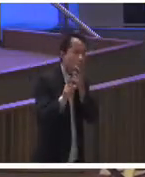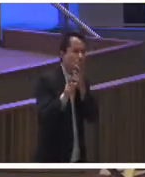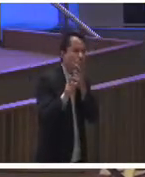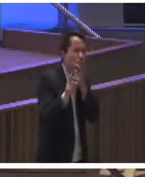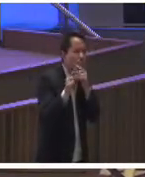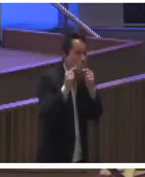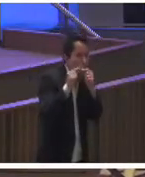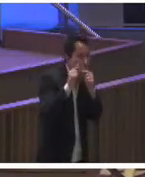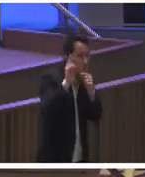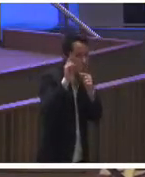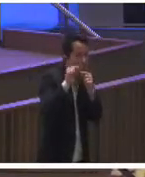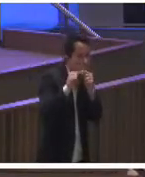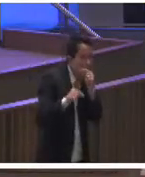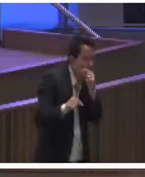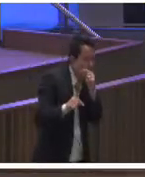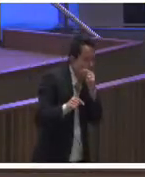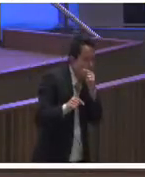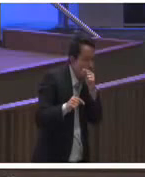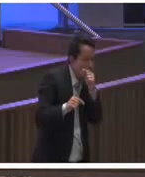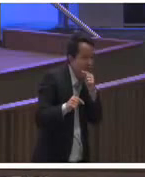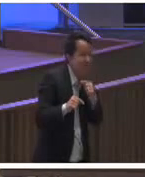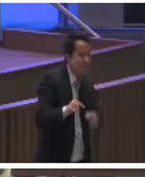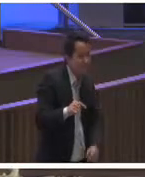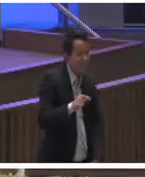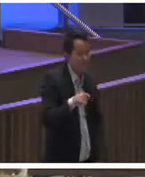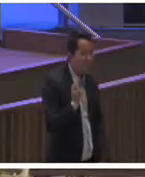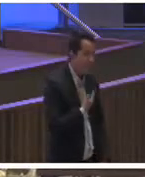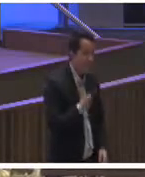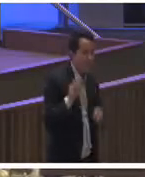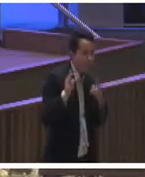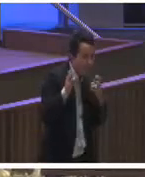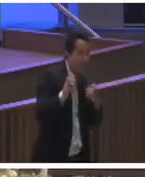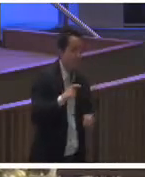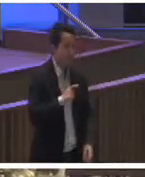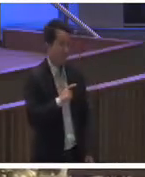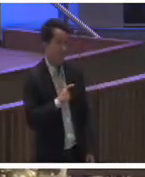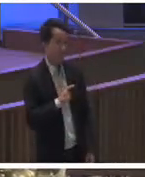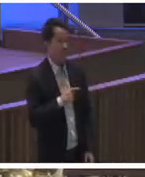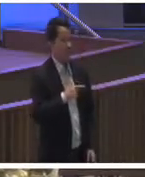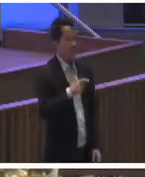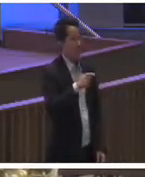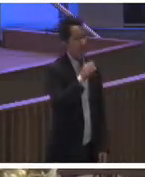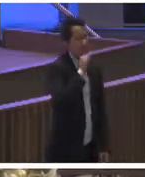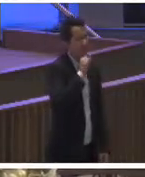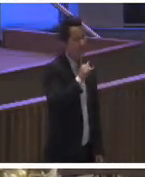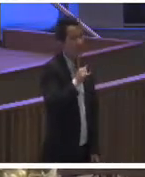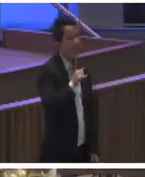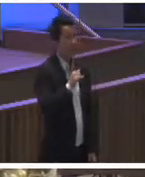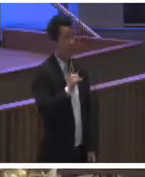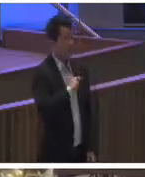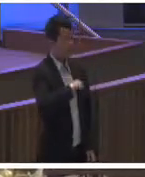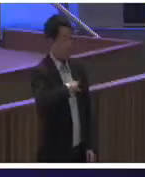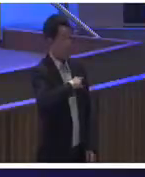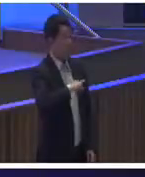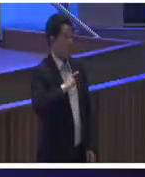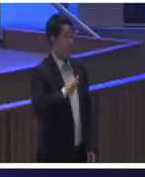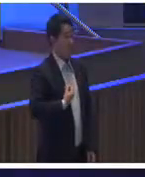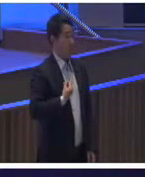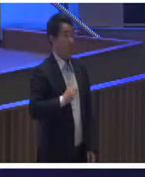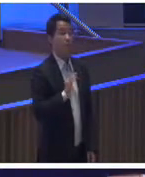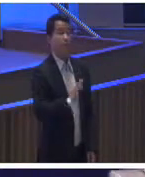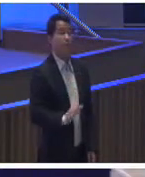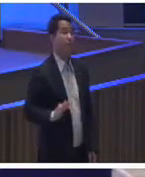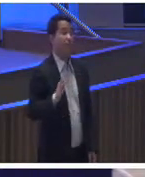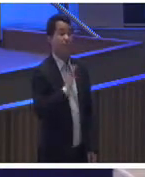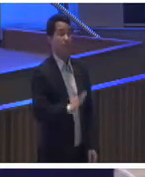propósitos. Por exemplo, o apóstolo Paulo estava na cidade de Filipos, e lá